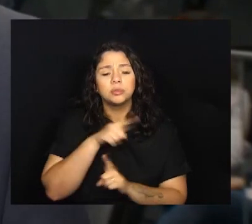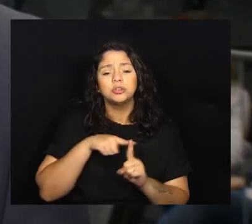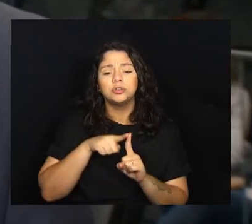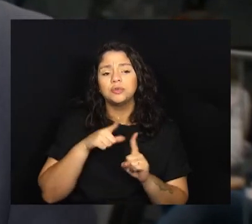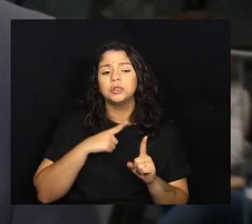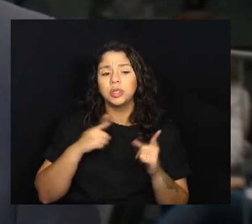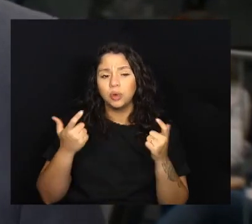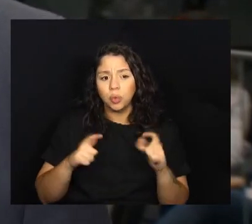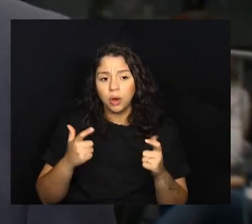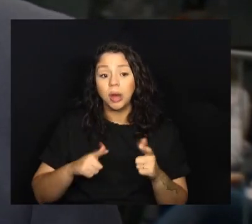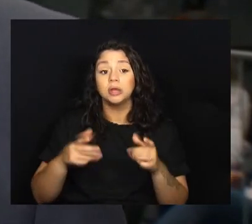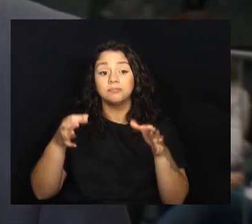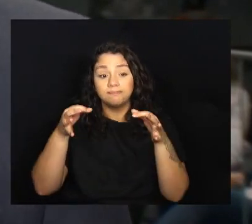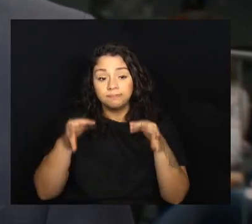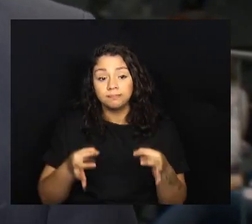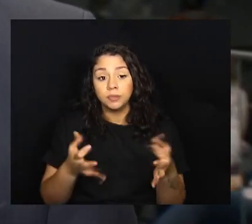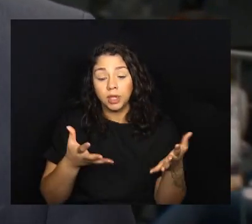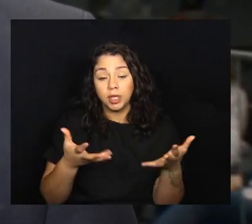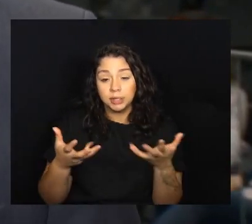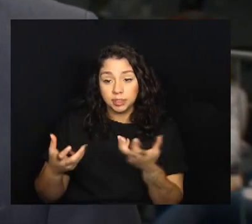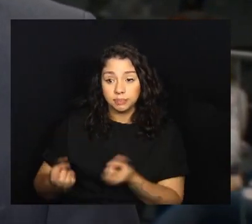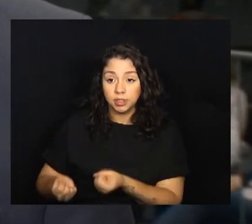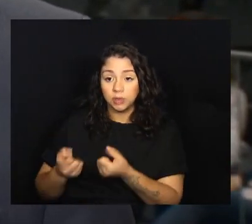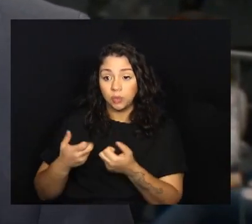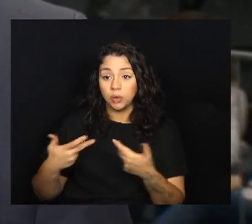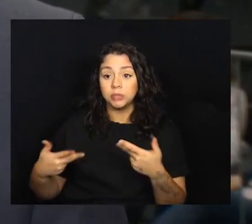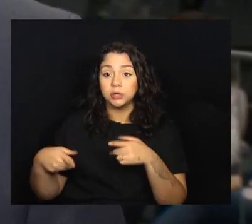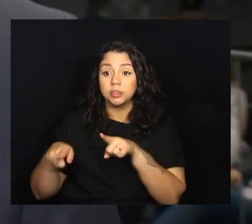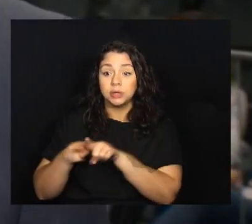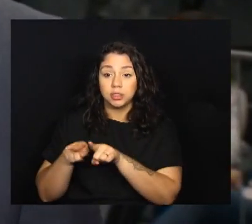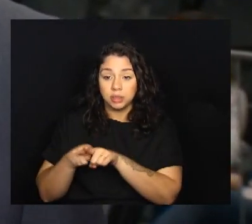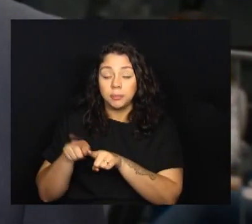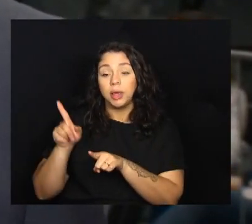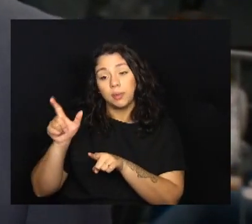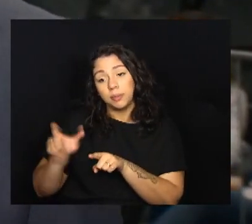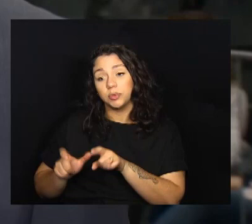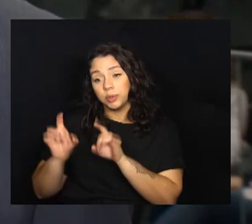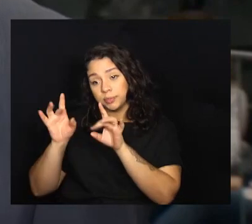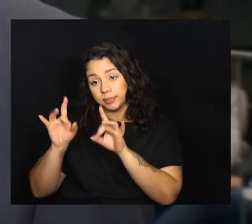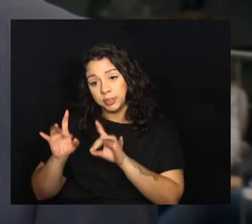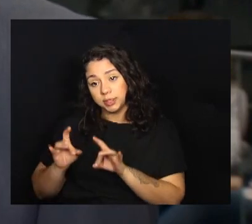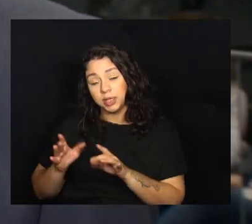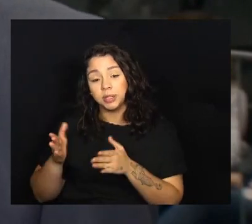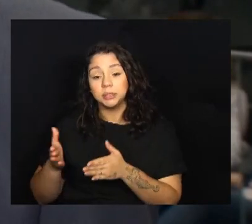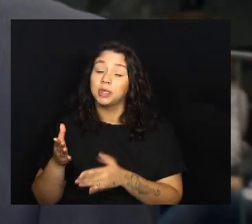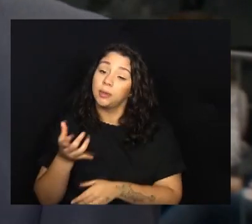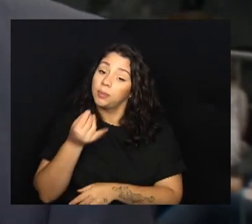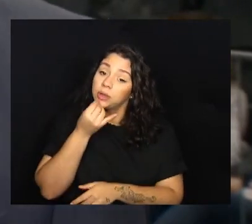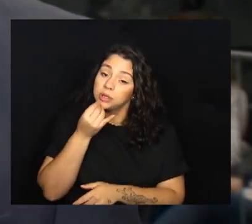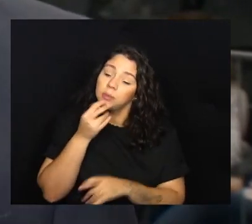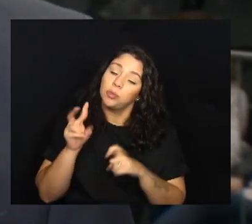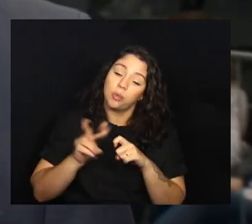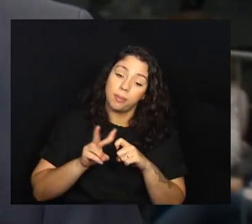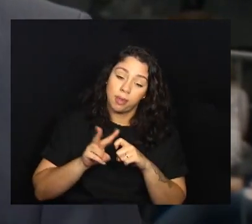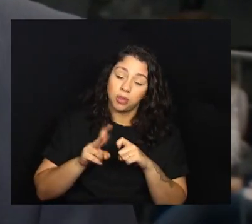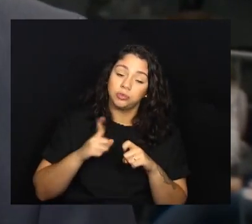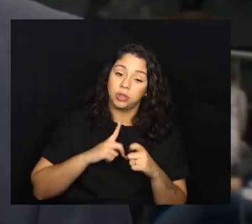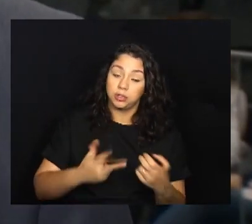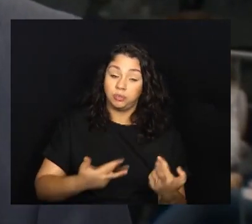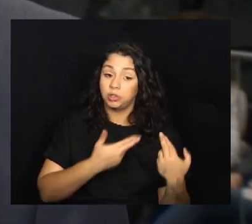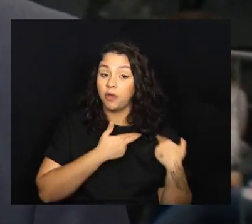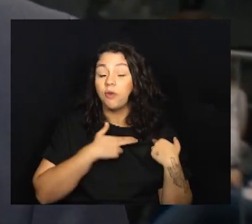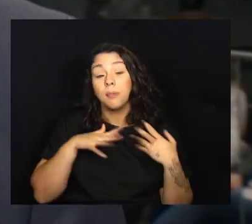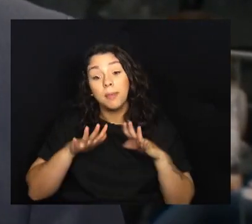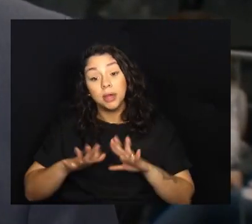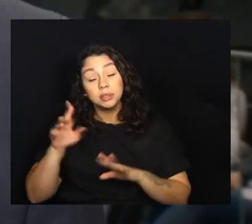recebendo essas doações desses medicamentos e também com um especialista, que no caso seria um médico veterinário. Mas Campinas